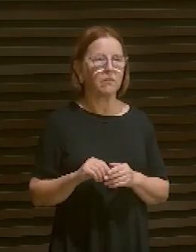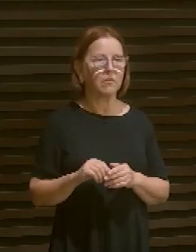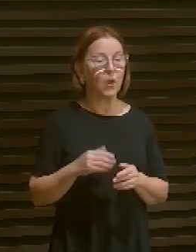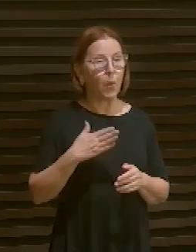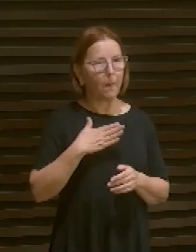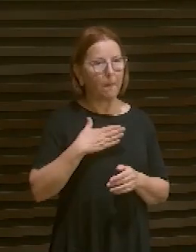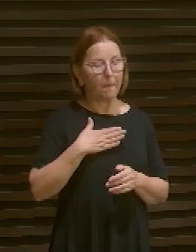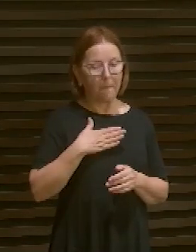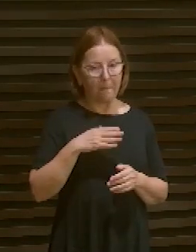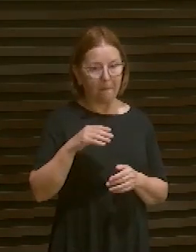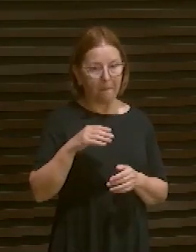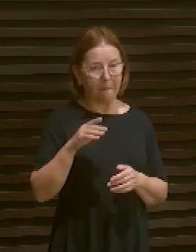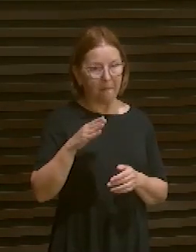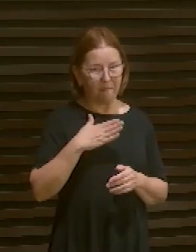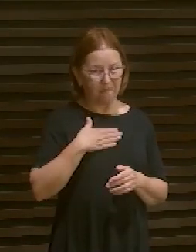mim.